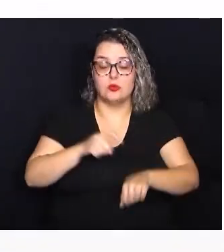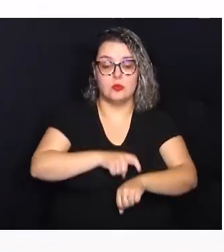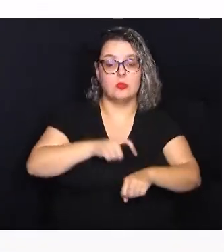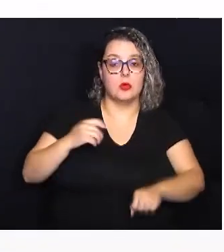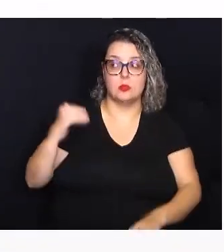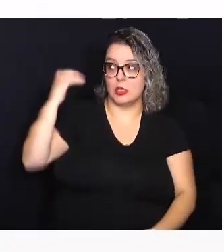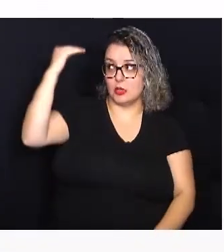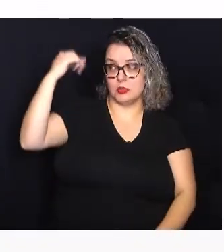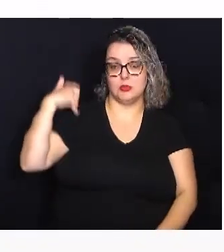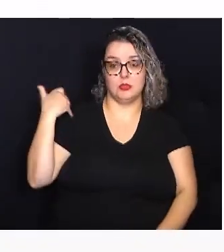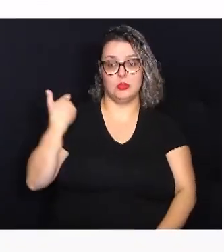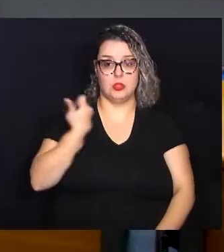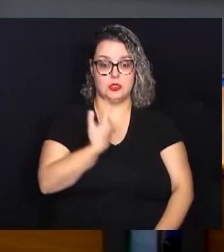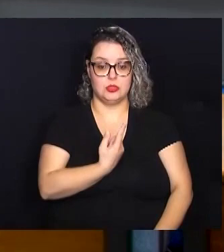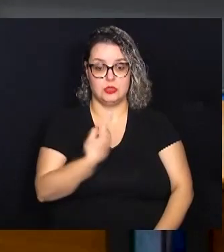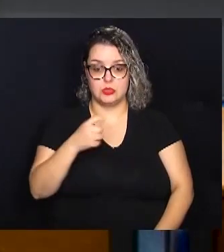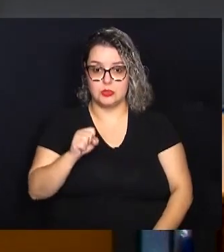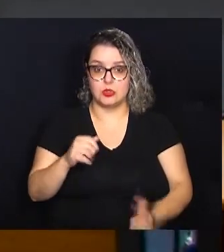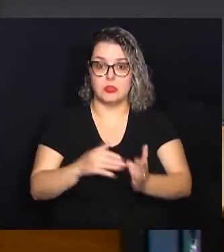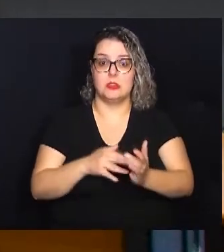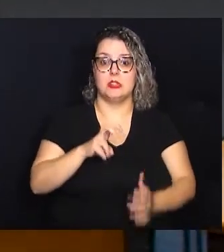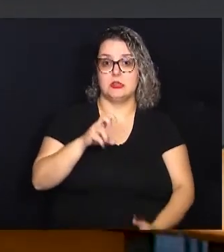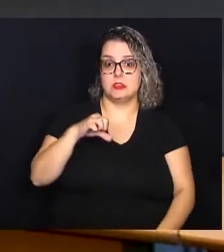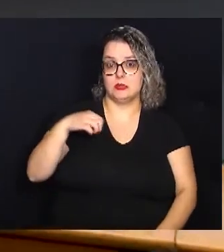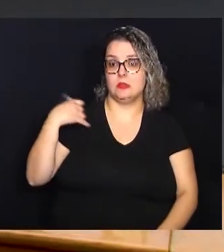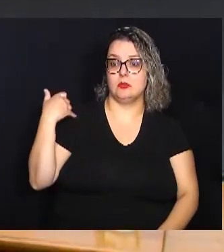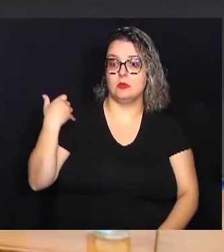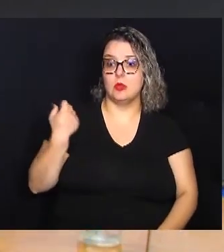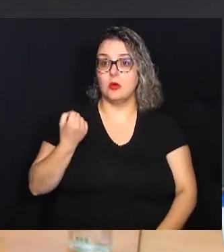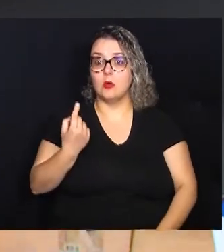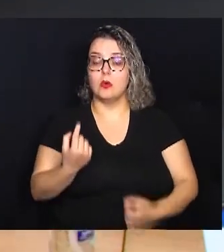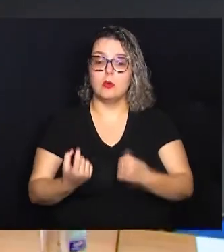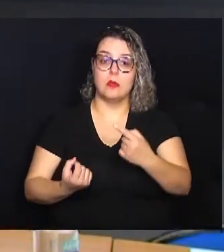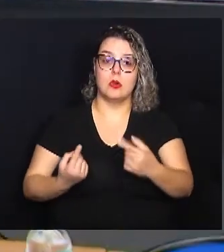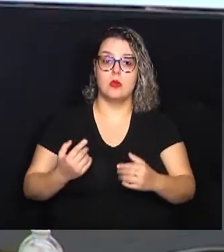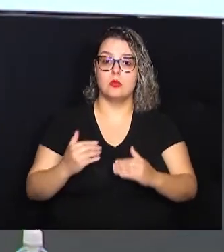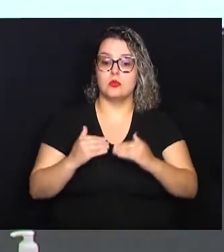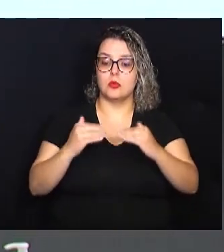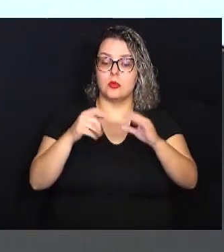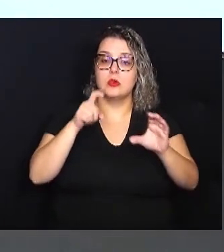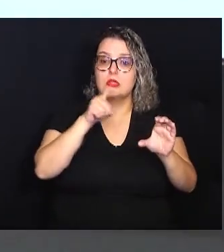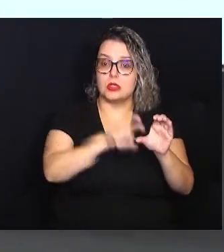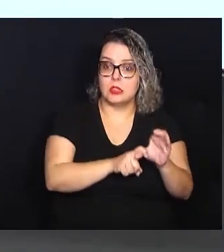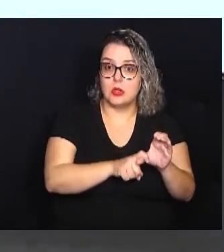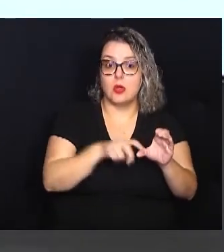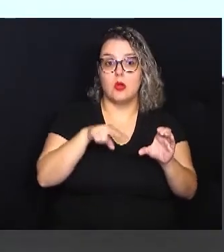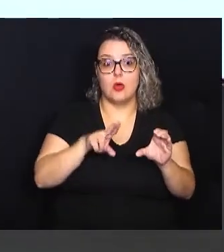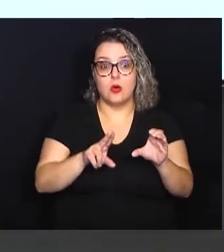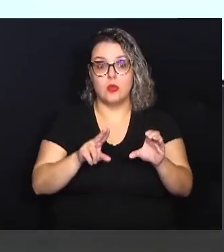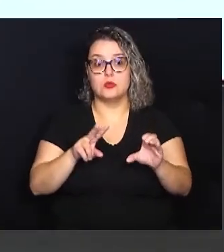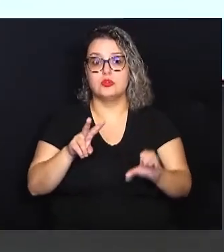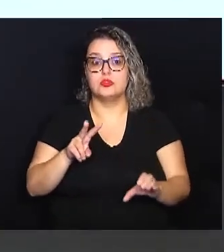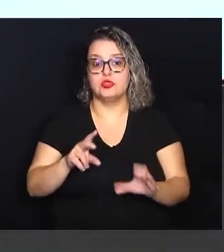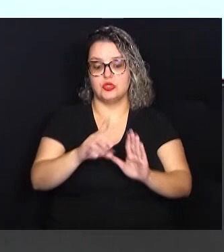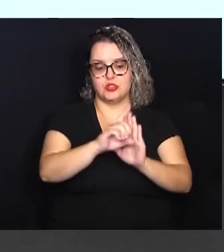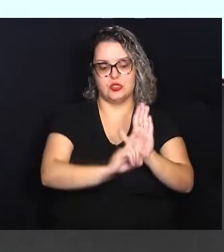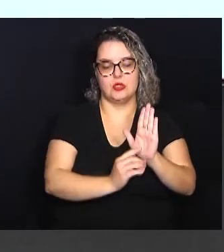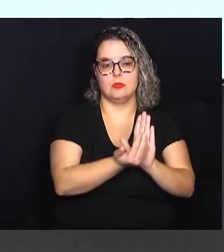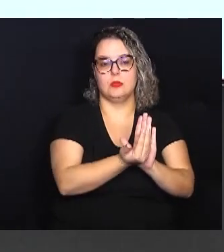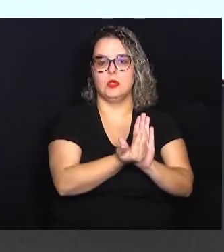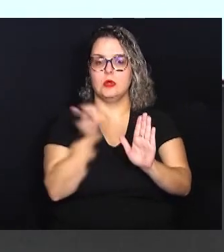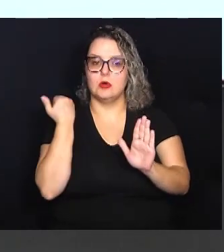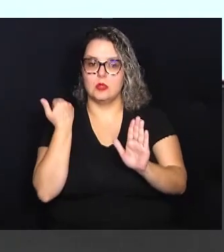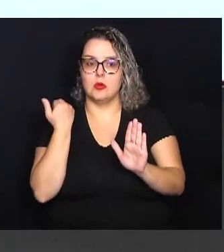a 59 anos, com algum grau de dependência ou em situação de violação de direitos ou